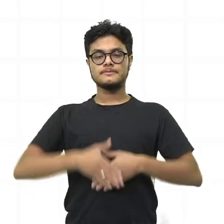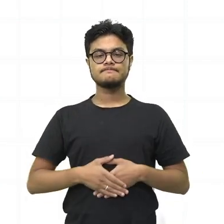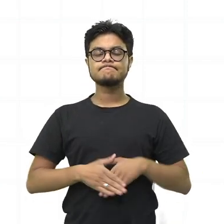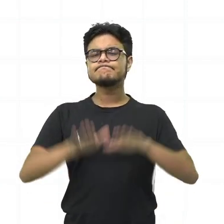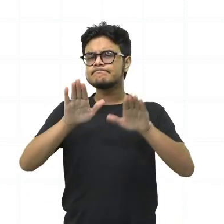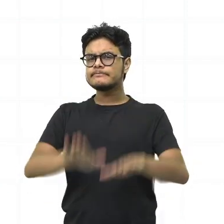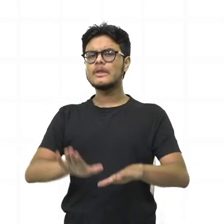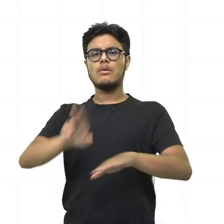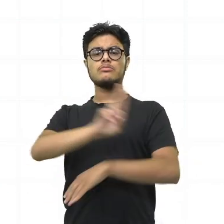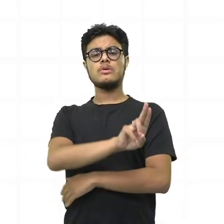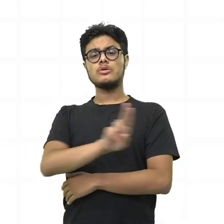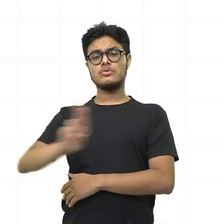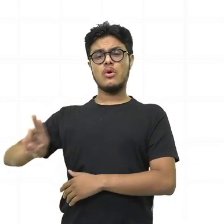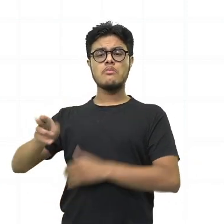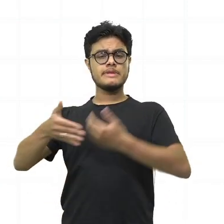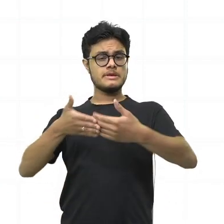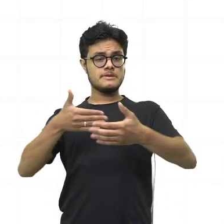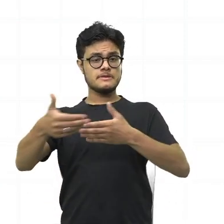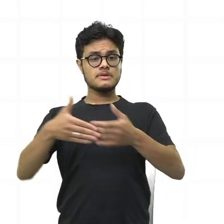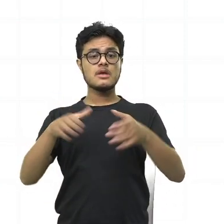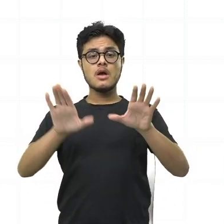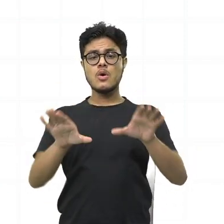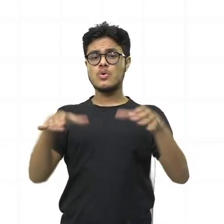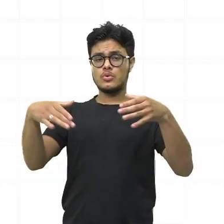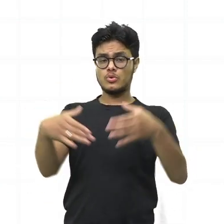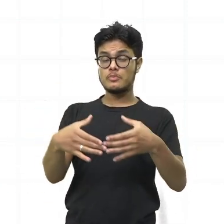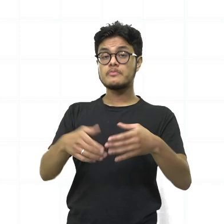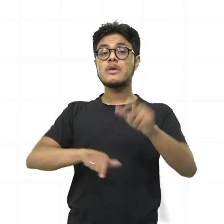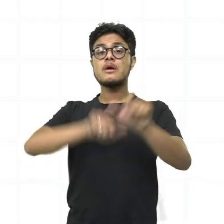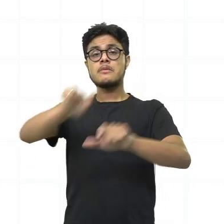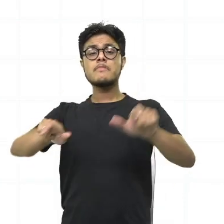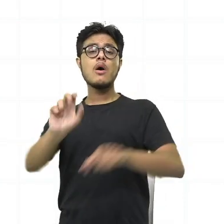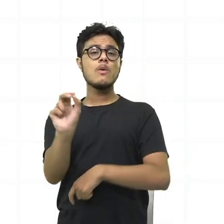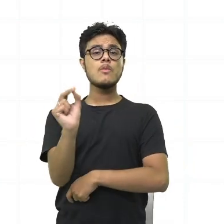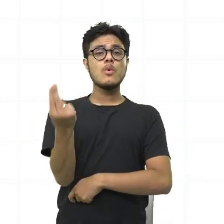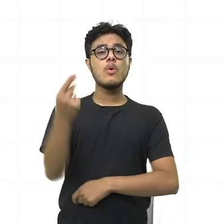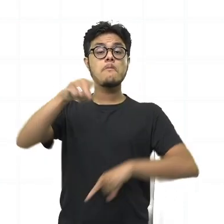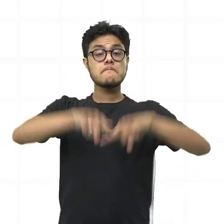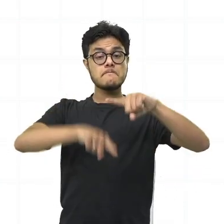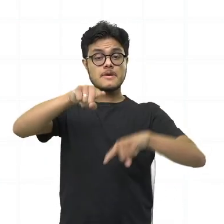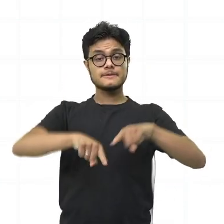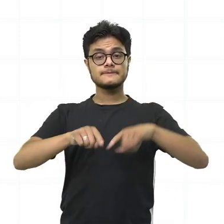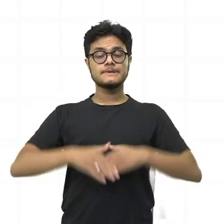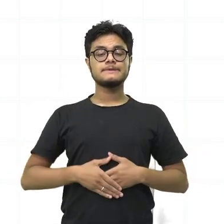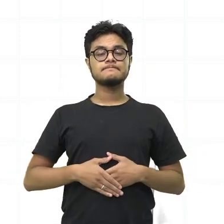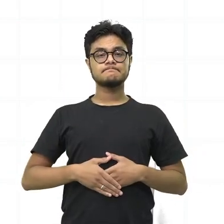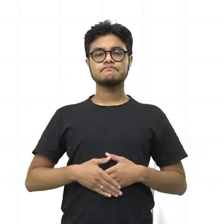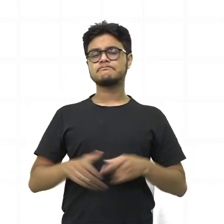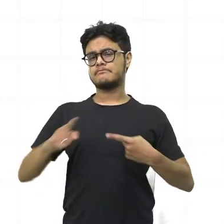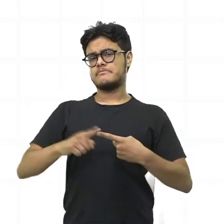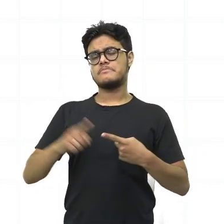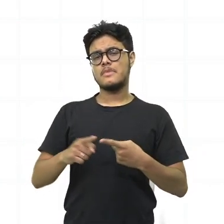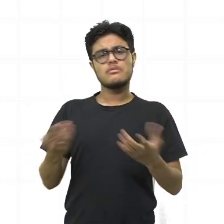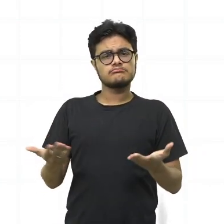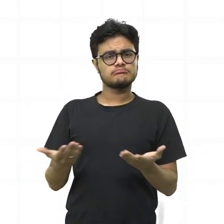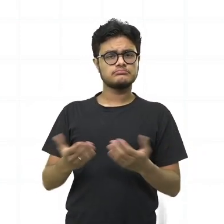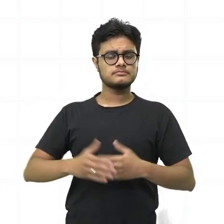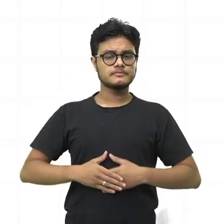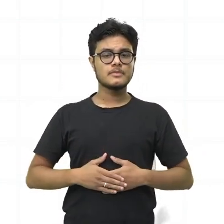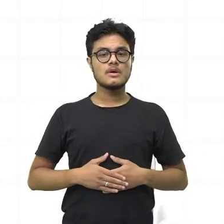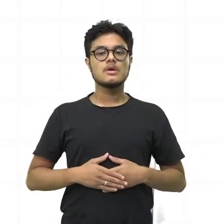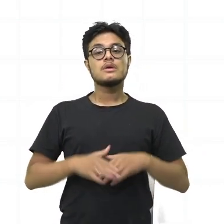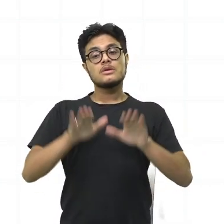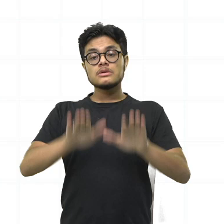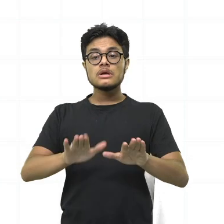nome genérico que se dá a um mesmo grupo de seres ou de objetos, tá? O substantivo comum é comum a todos.